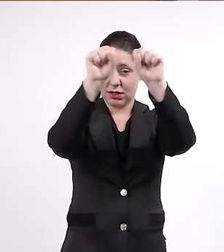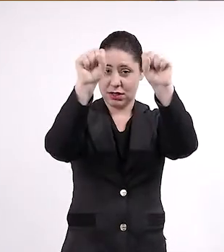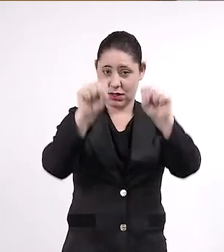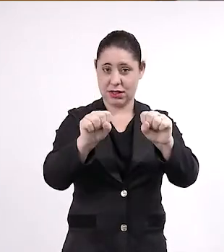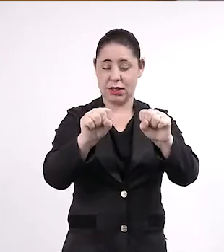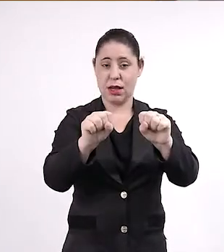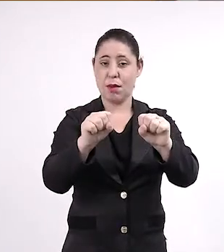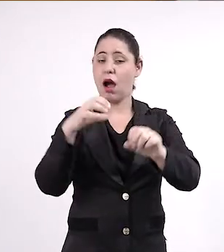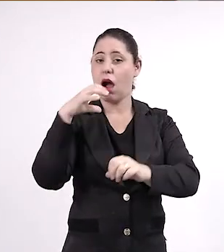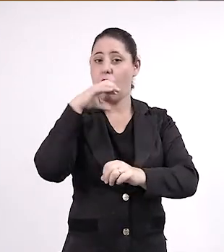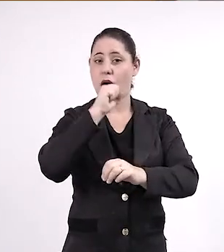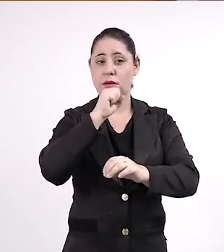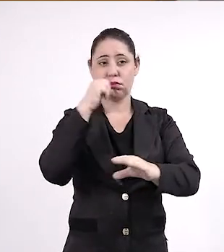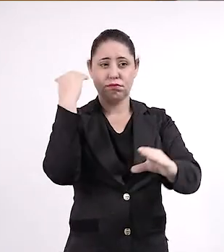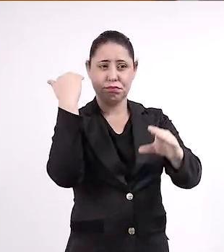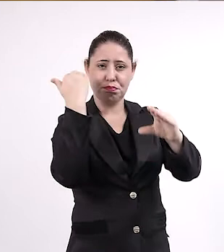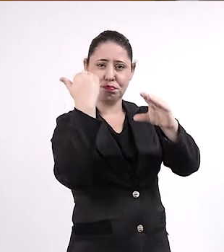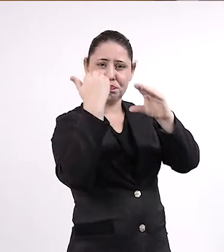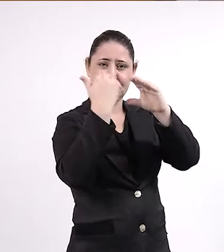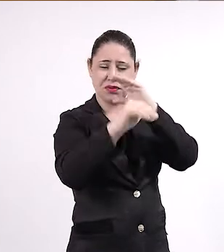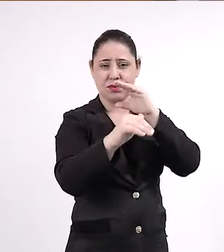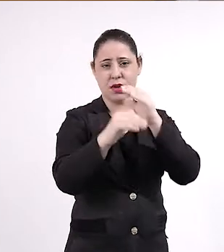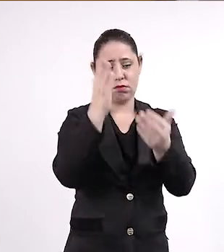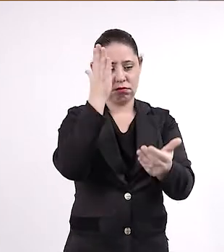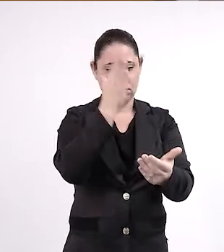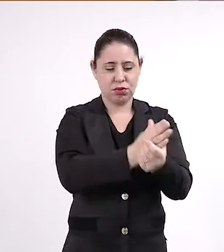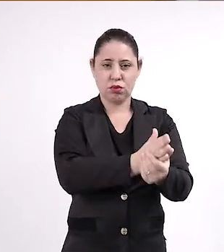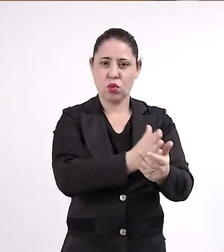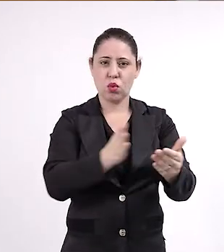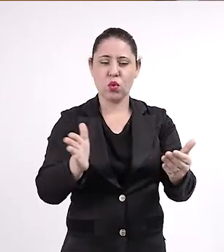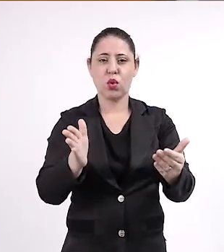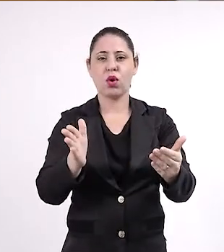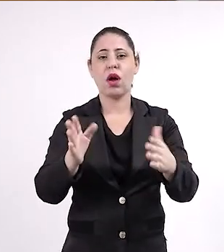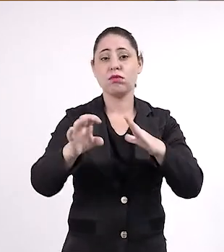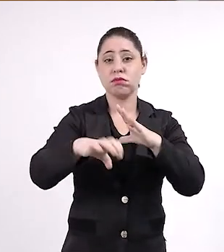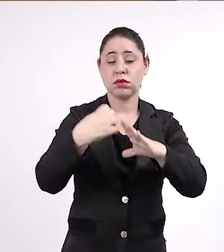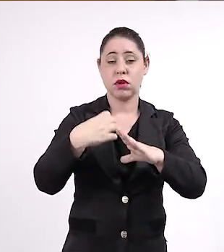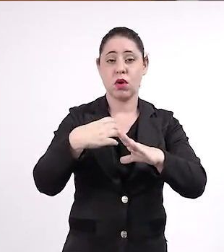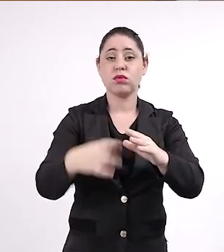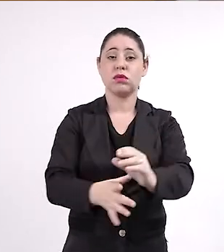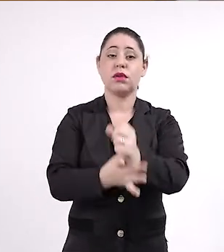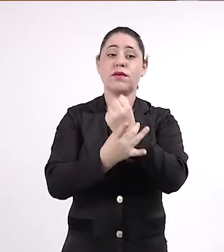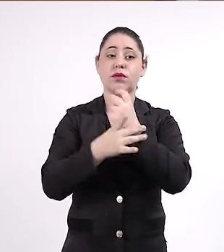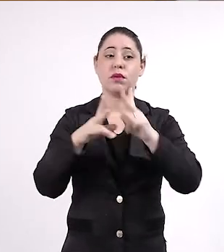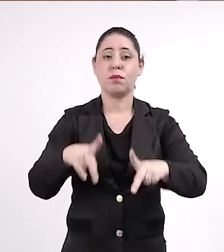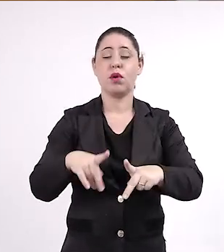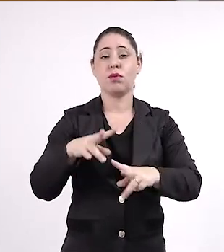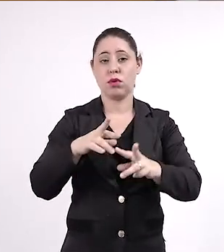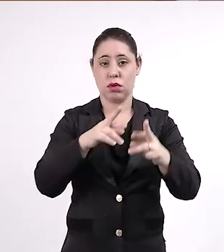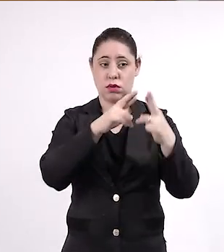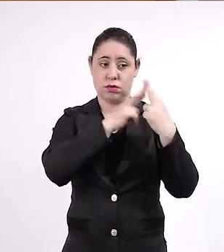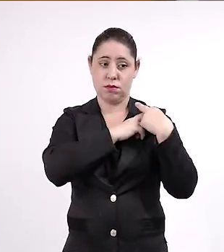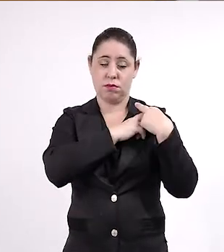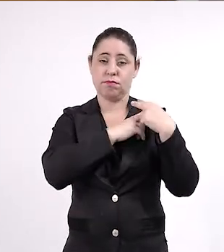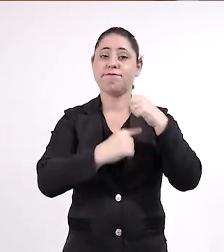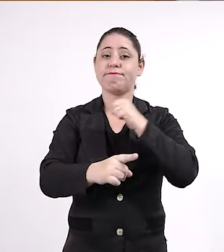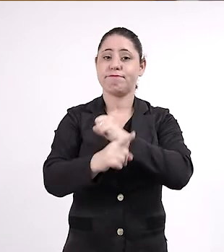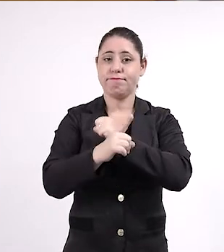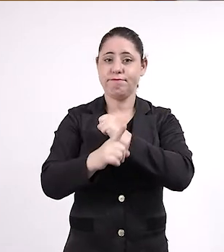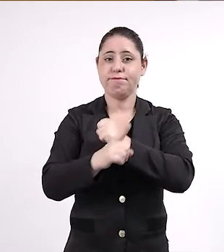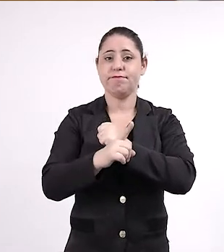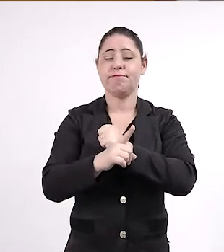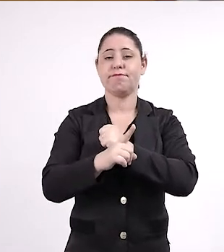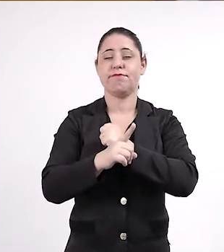a plataforma encaminha isso é gerado internamente um e-mail, vai para o defensor, que ficará responsável